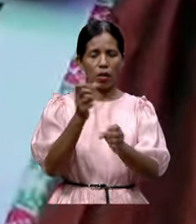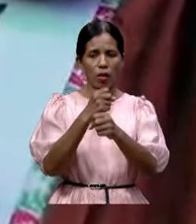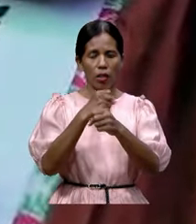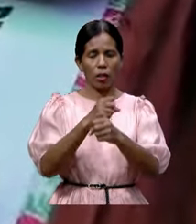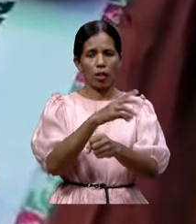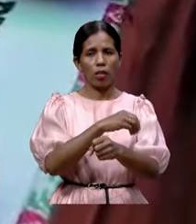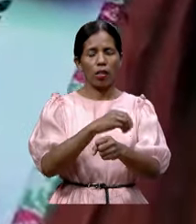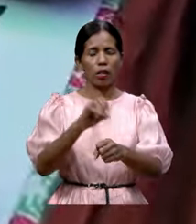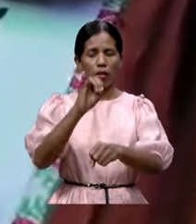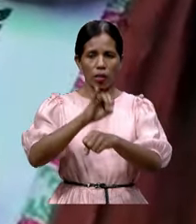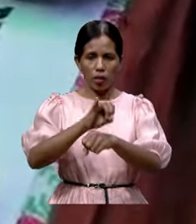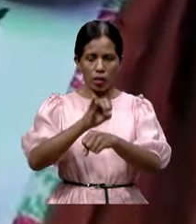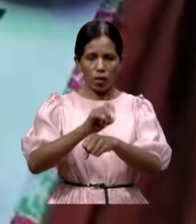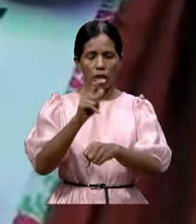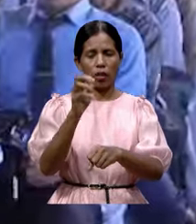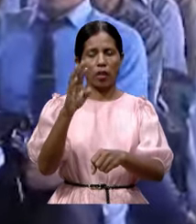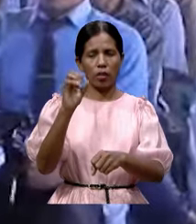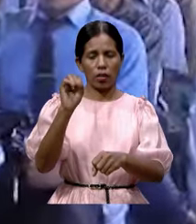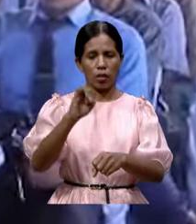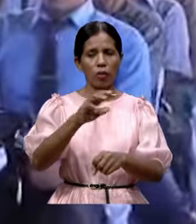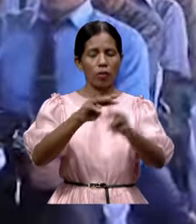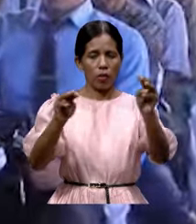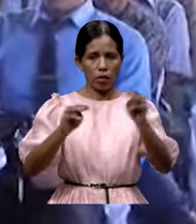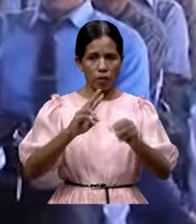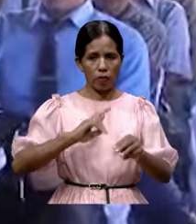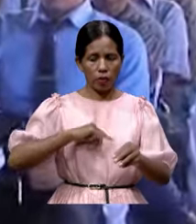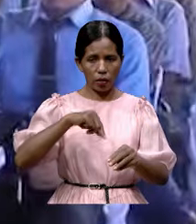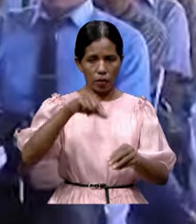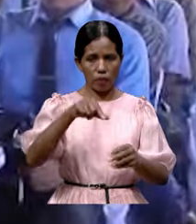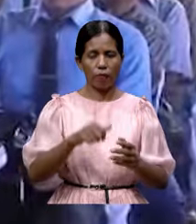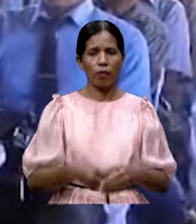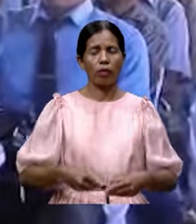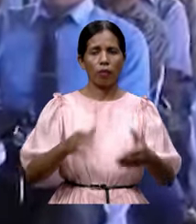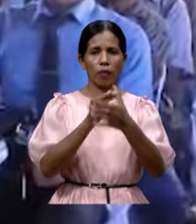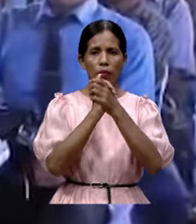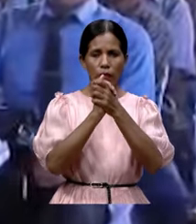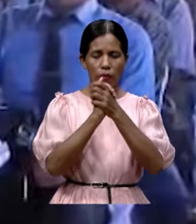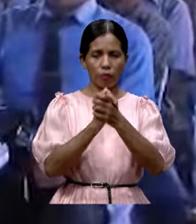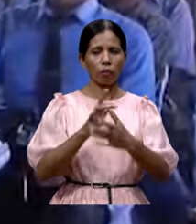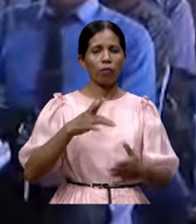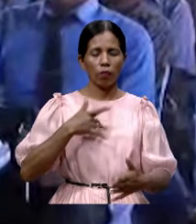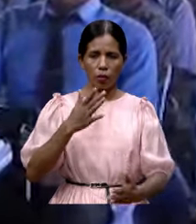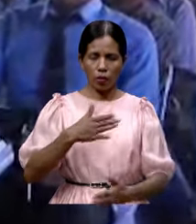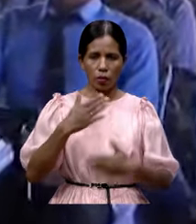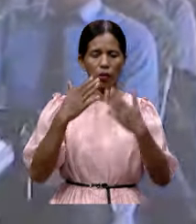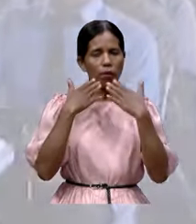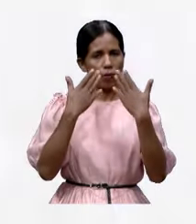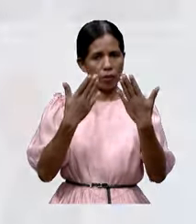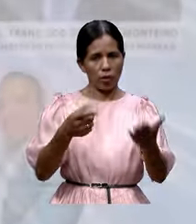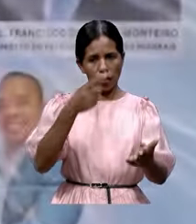salão paróquia Santa Teresinho Osu, município Vikeke. Congratula, nomos aprecia, agradece,